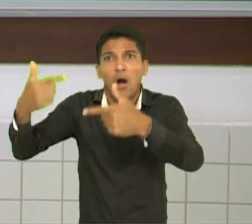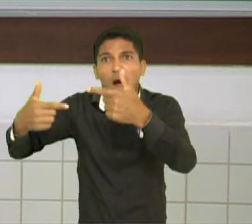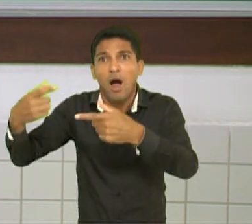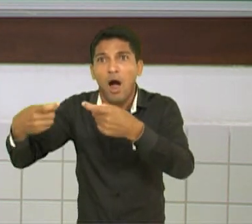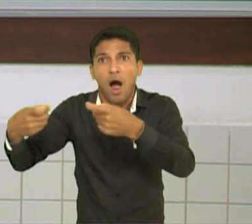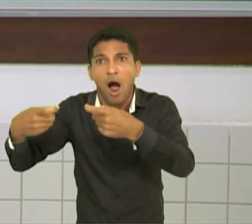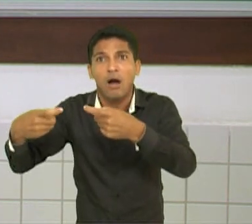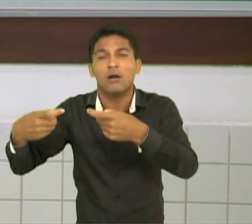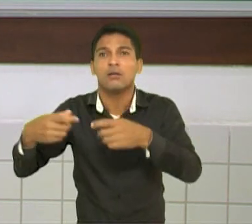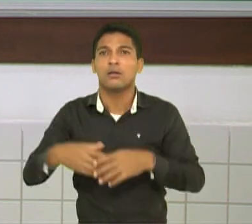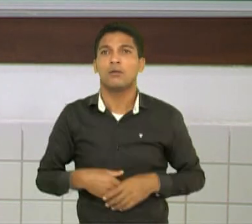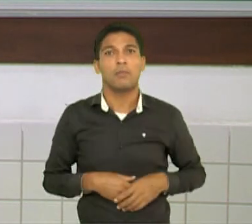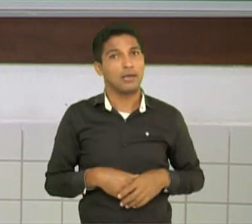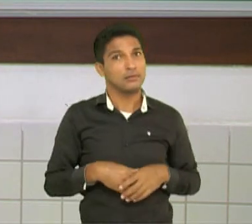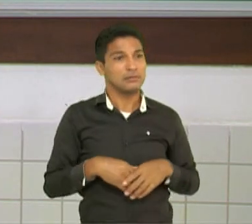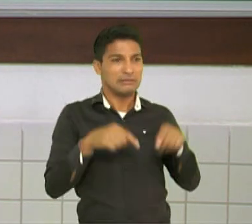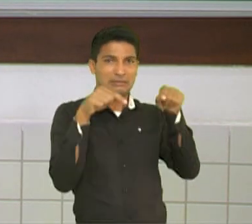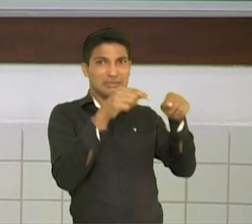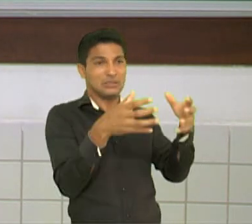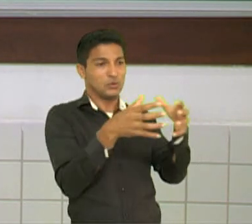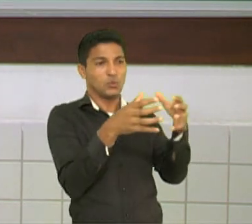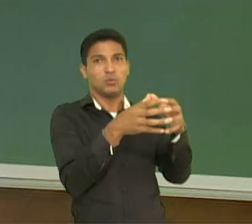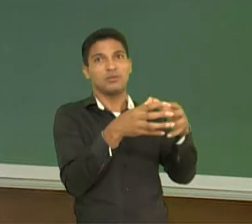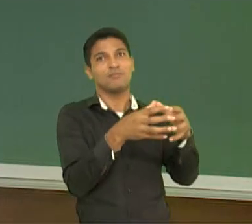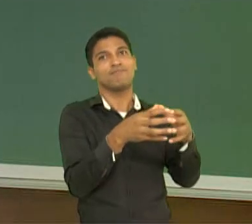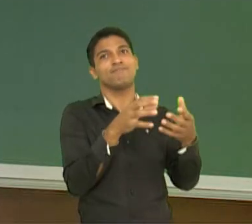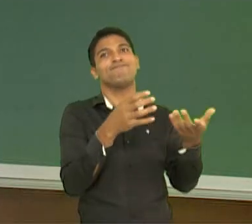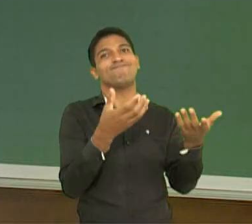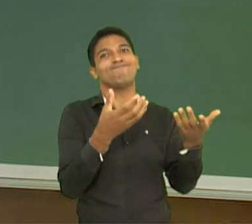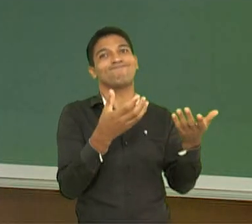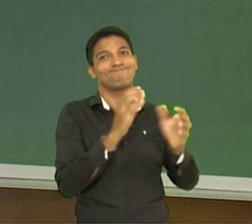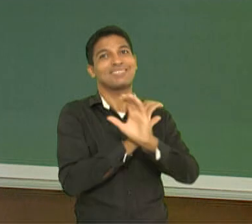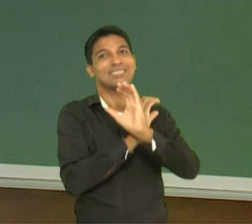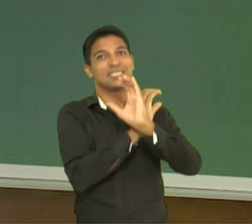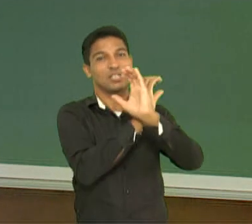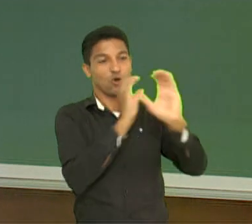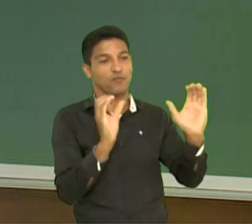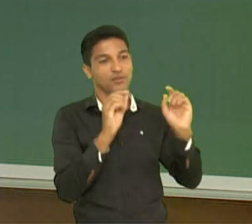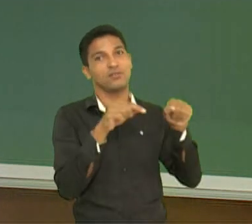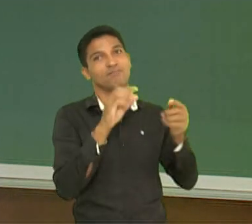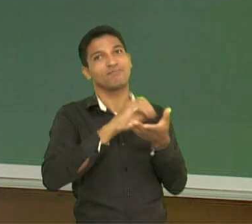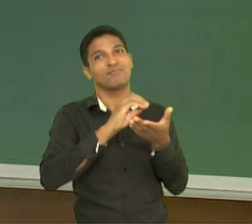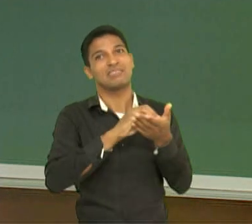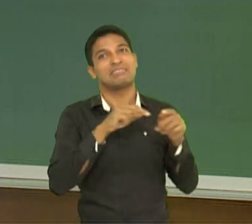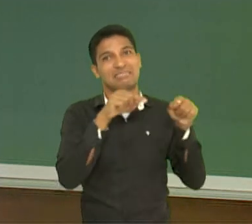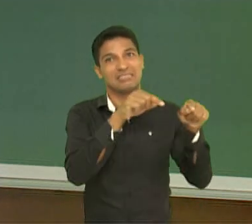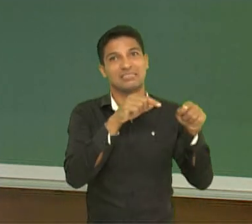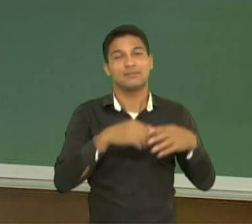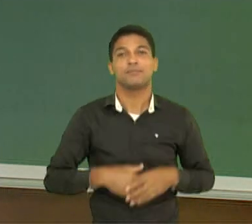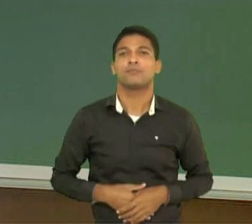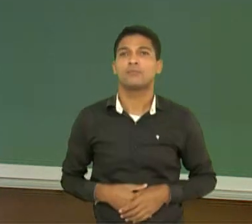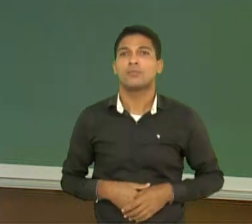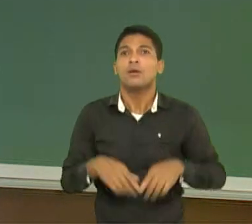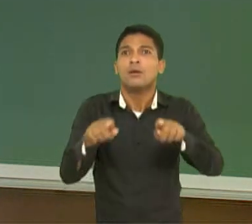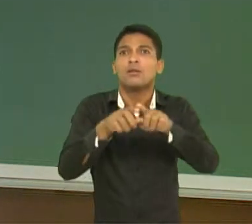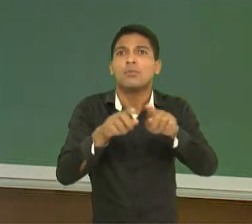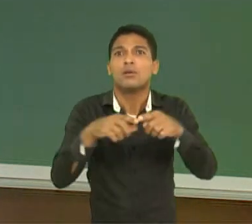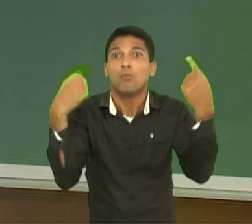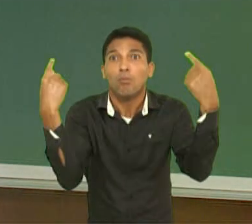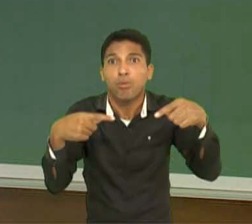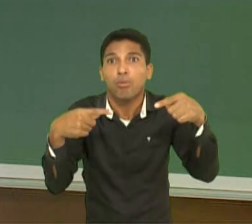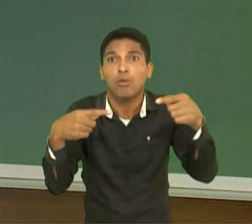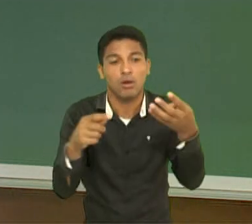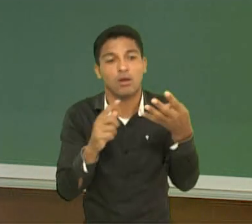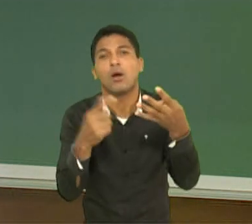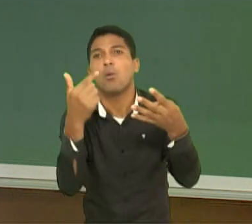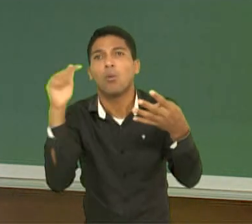ser respeitado também, ter credibilidade. E a questão ambiental. Todos são desafios